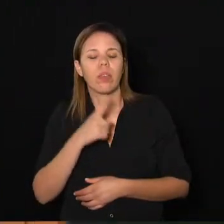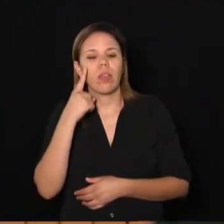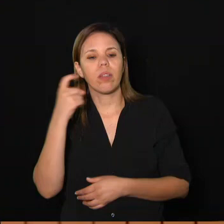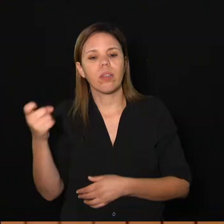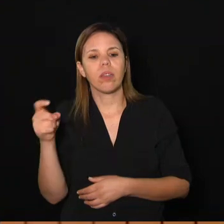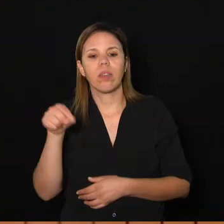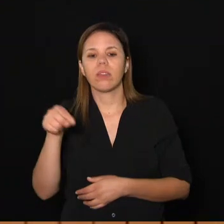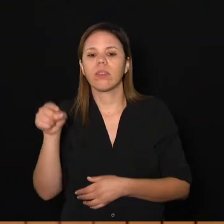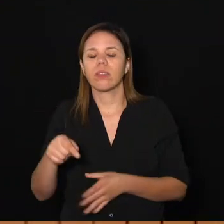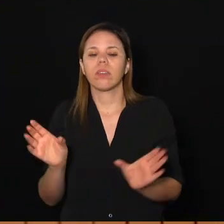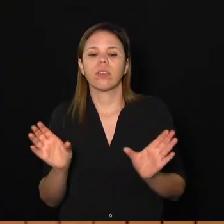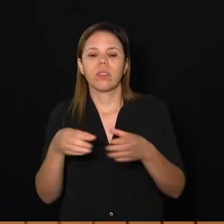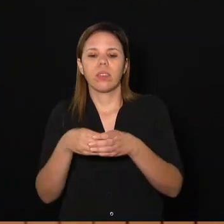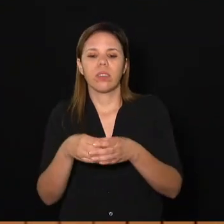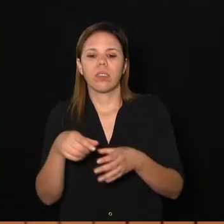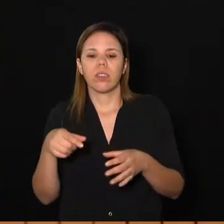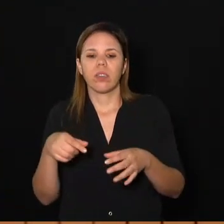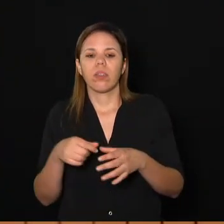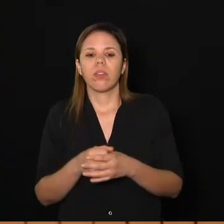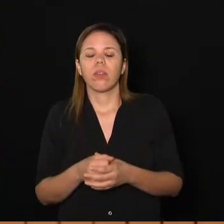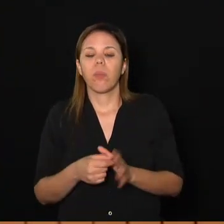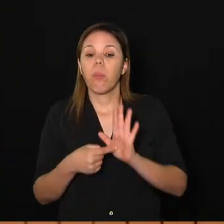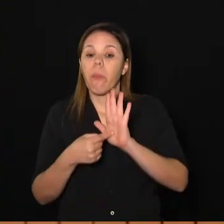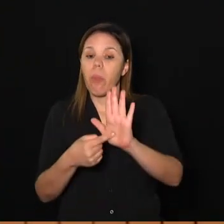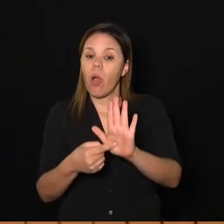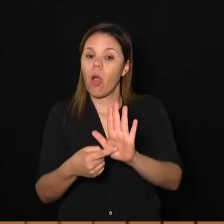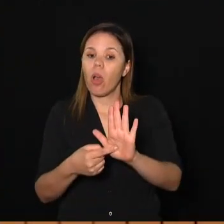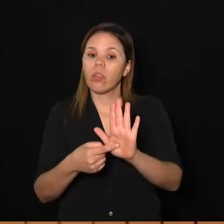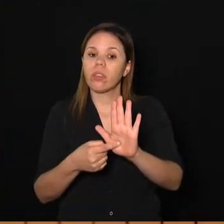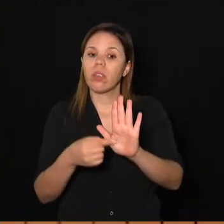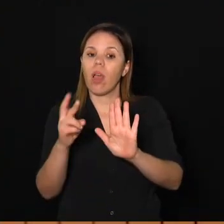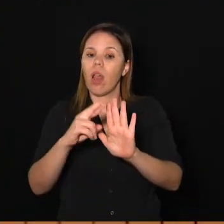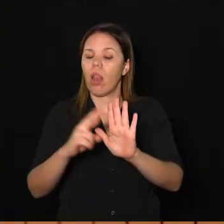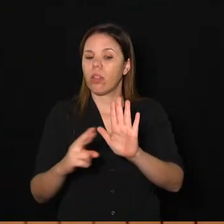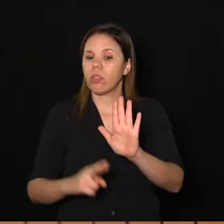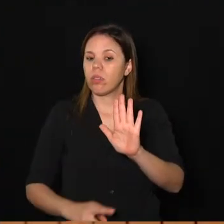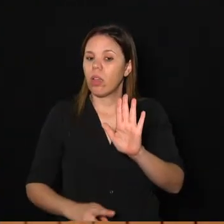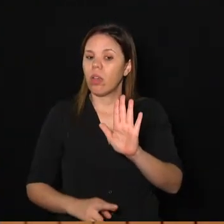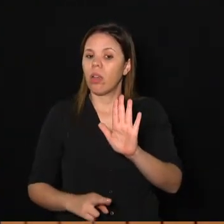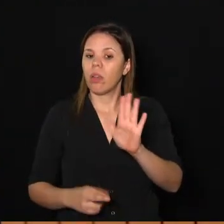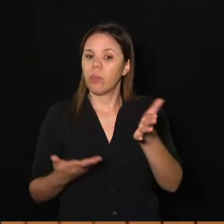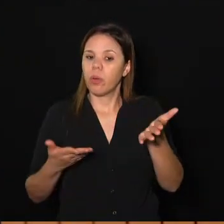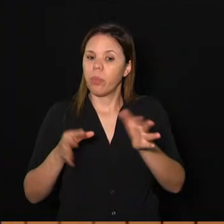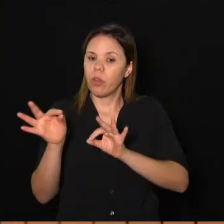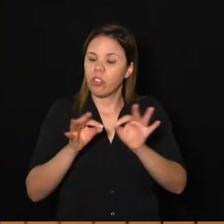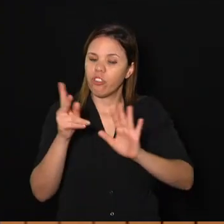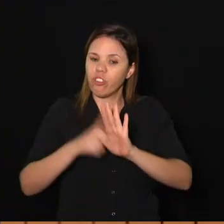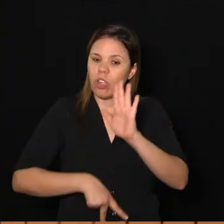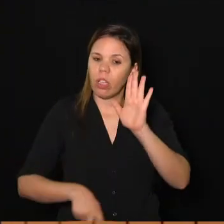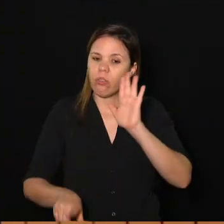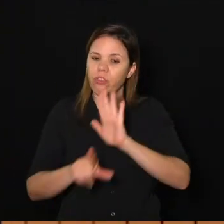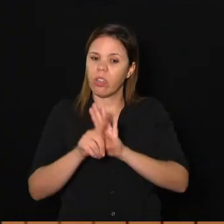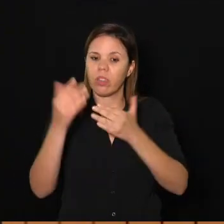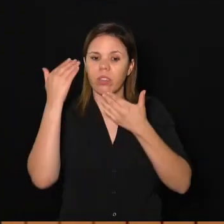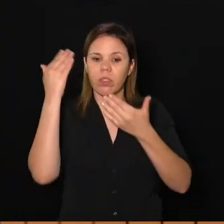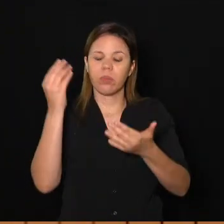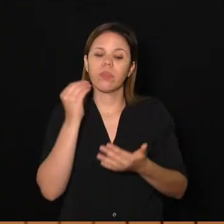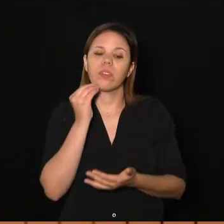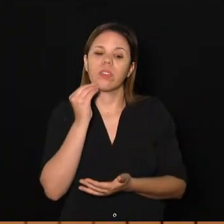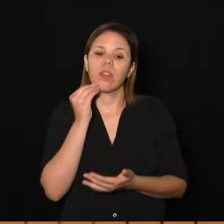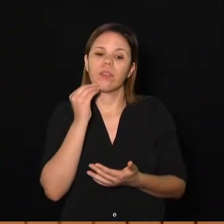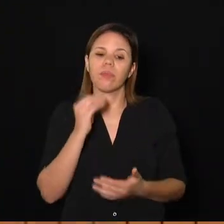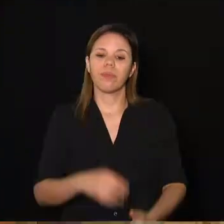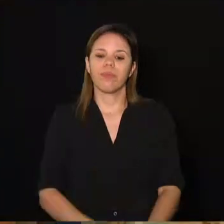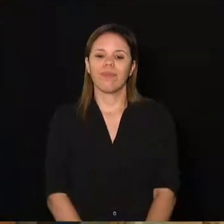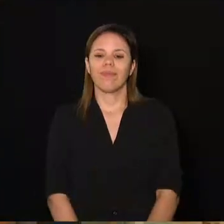comissão também apresente um relatório favorável para o projeto de lei eu gostaria muito de agradecer a oportunidade muito obrigado presidente